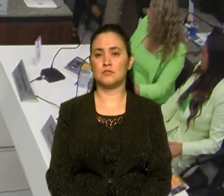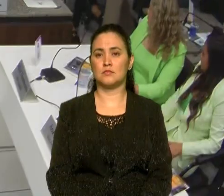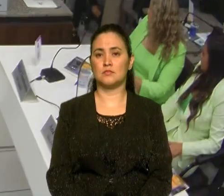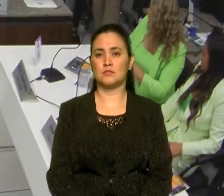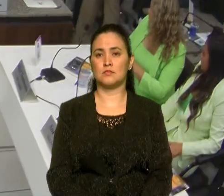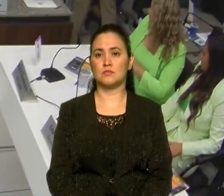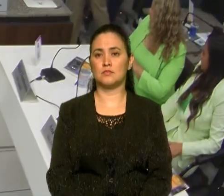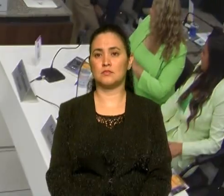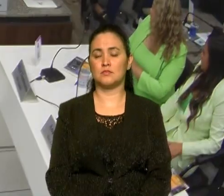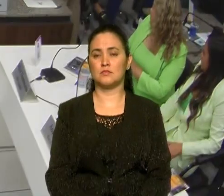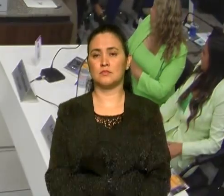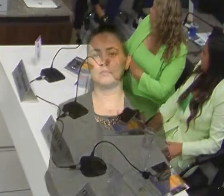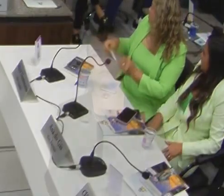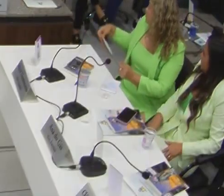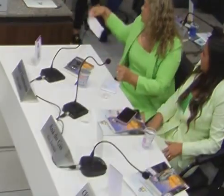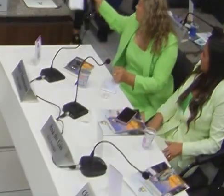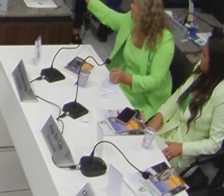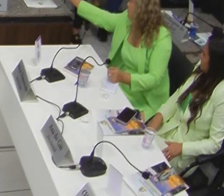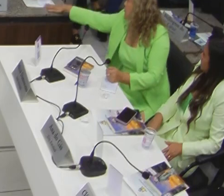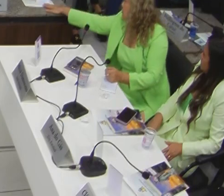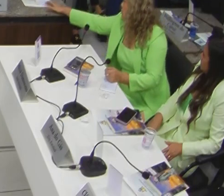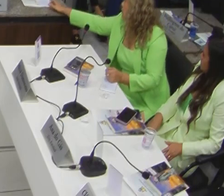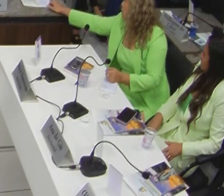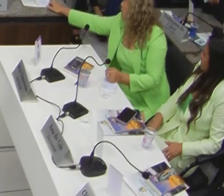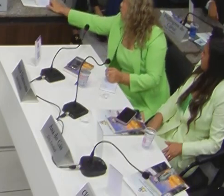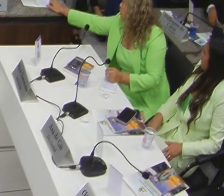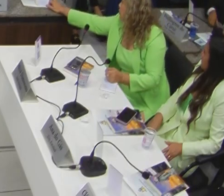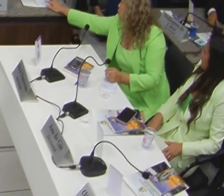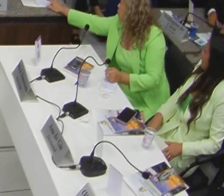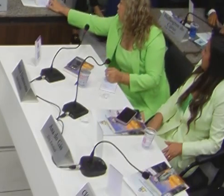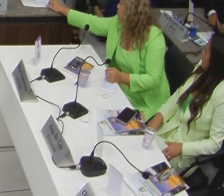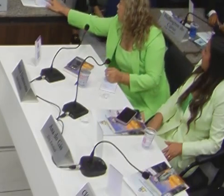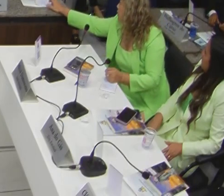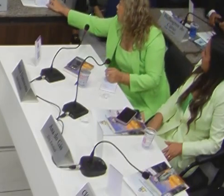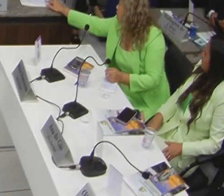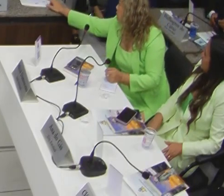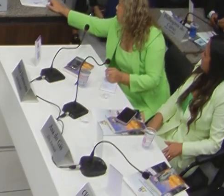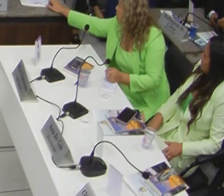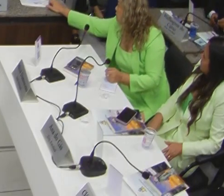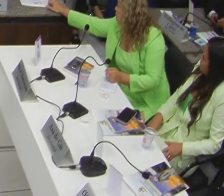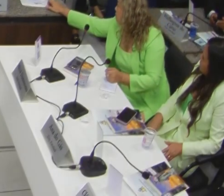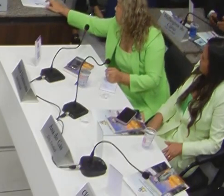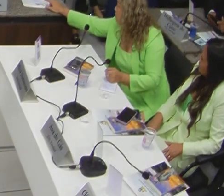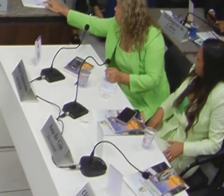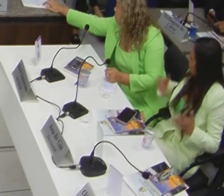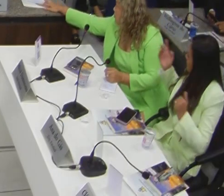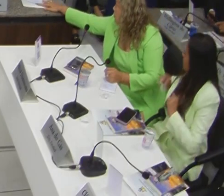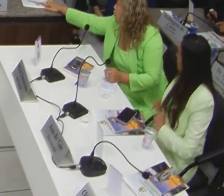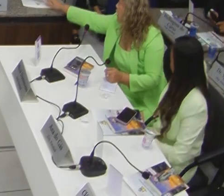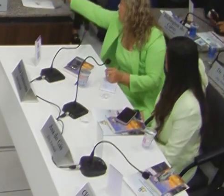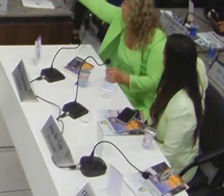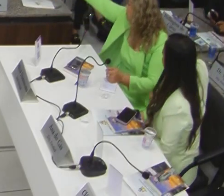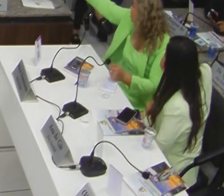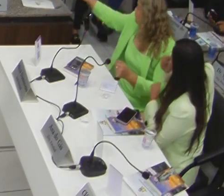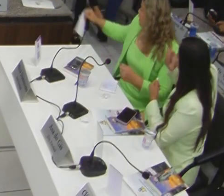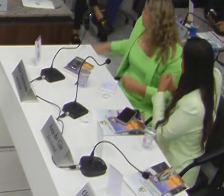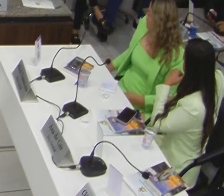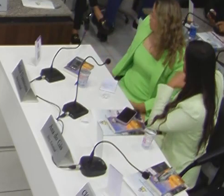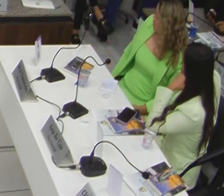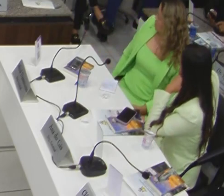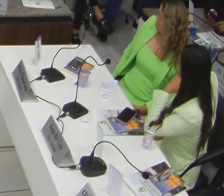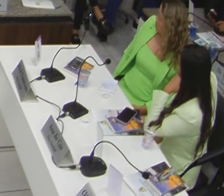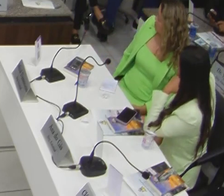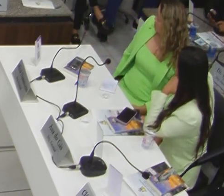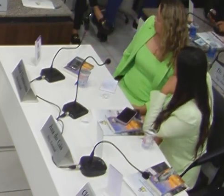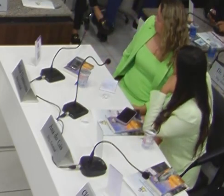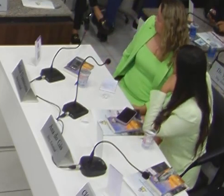Depois do deputado Arnaldo Melo, a fala é para o deputado Carlos Lula, já pedindo que a gente já fique